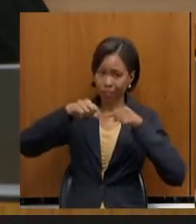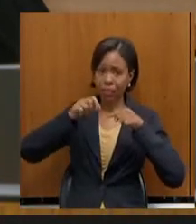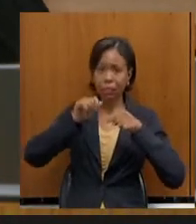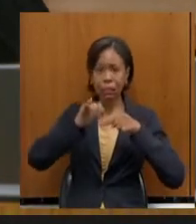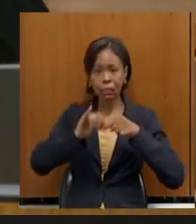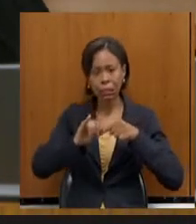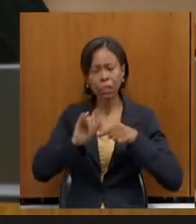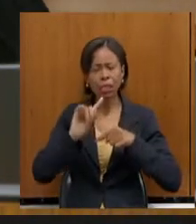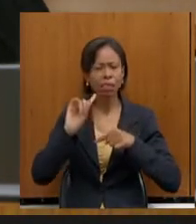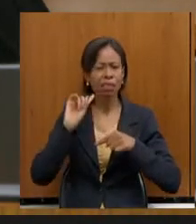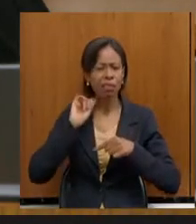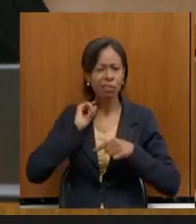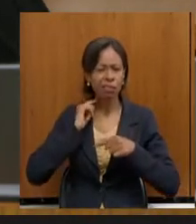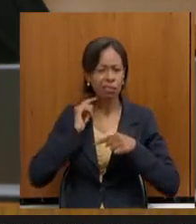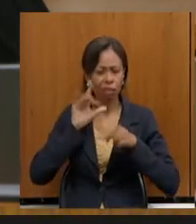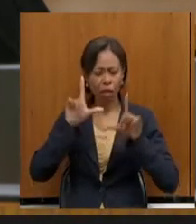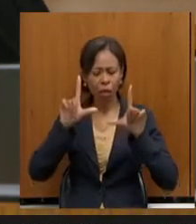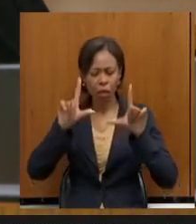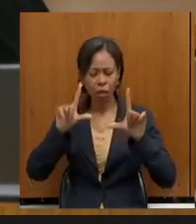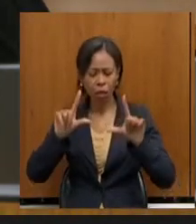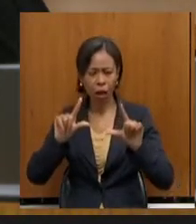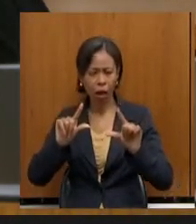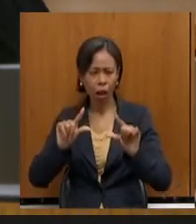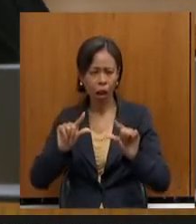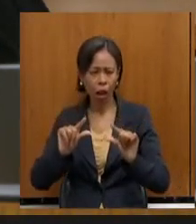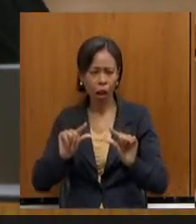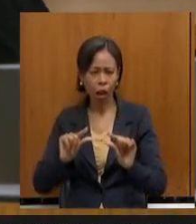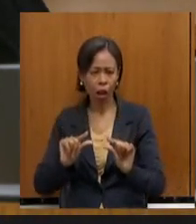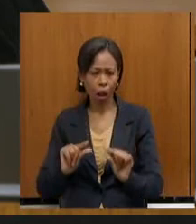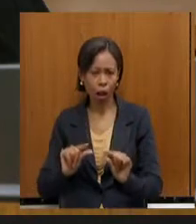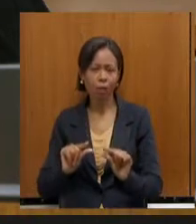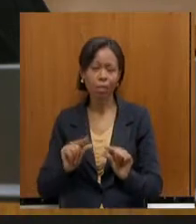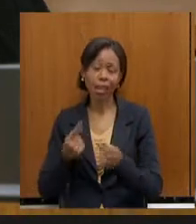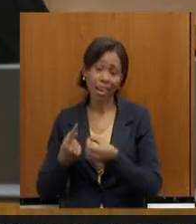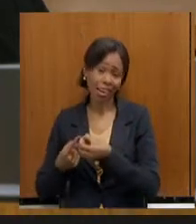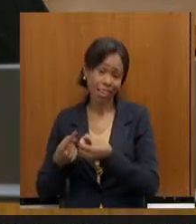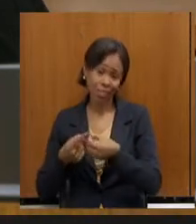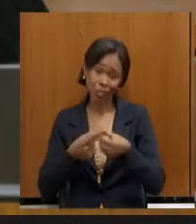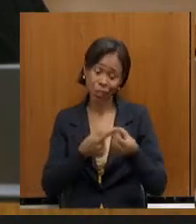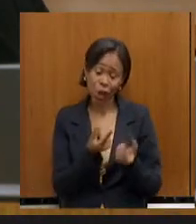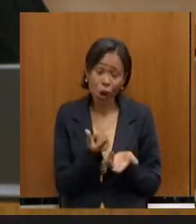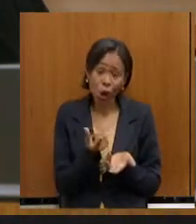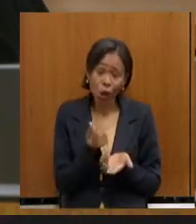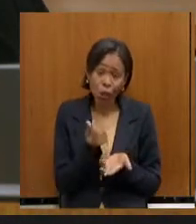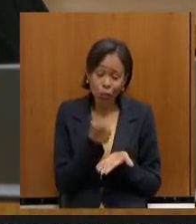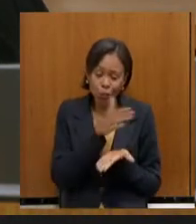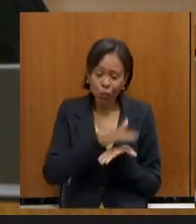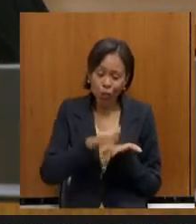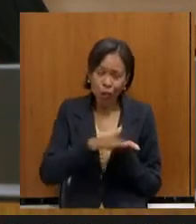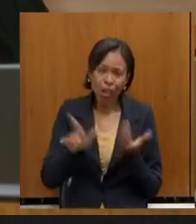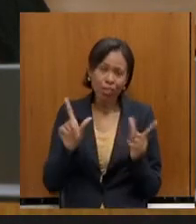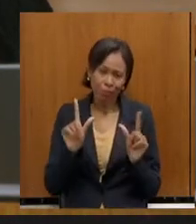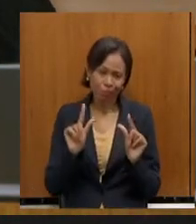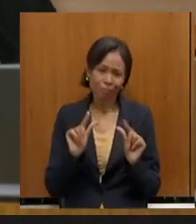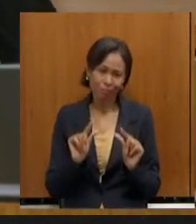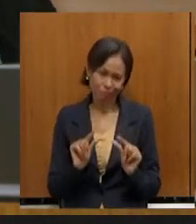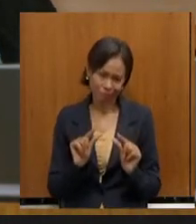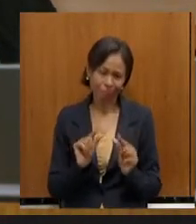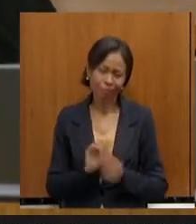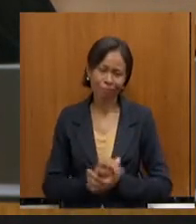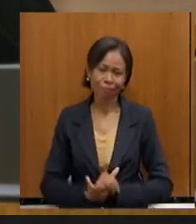resíduos que é aportado no aterro você reduz o custo para os municípios e consequentemente para a